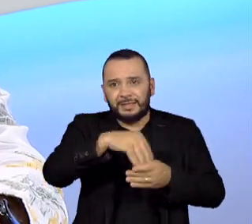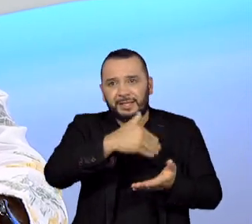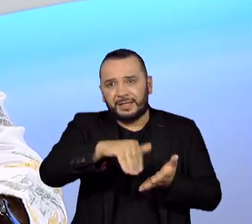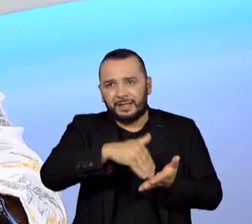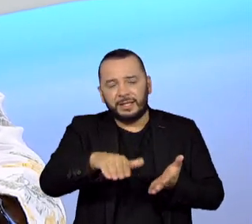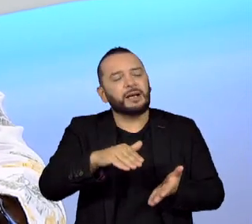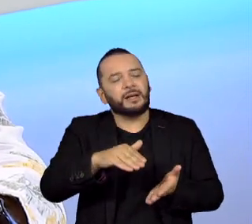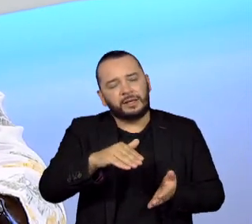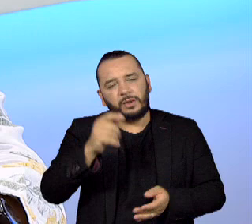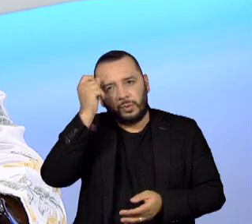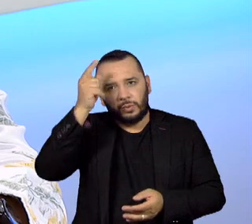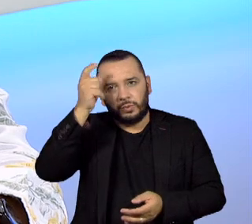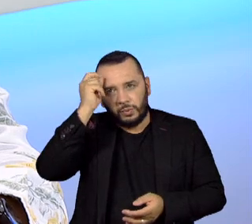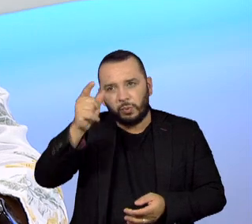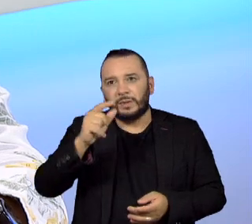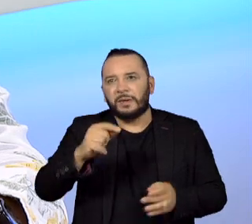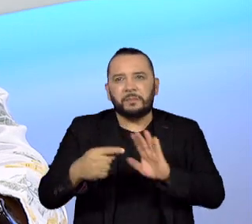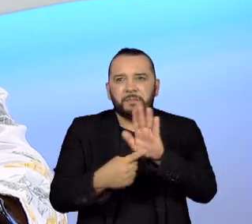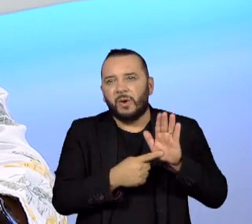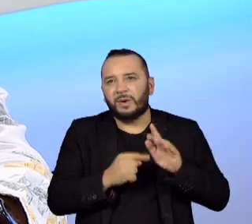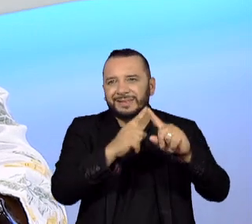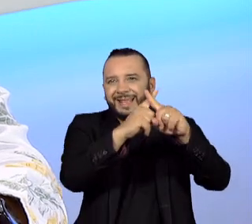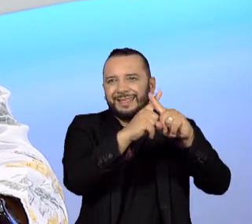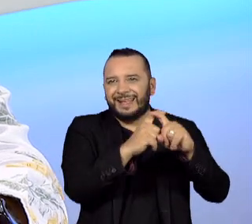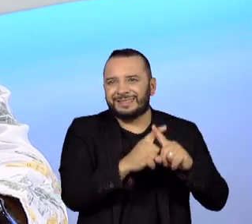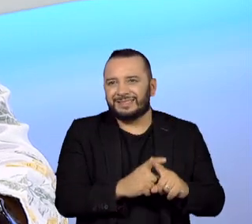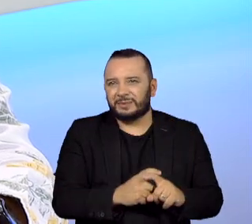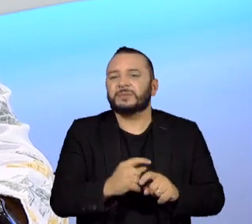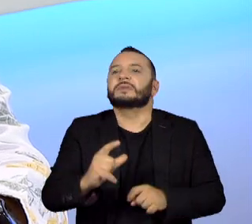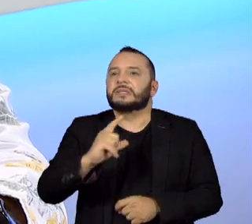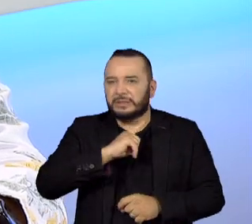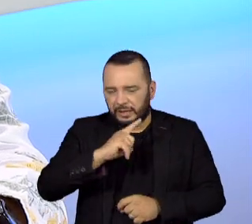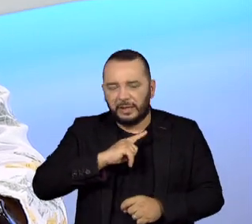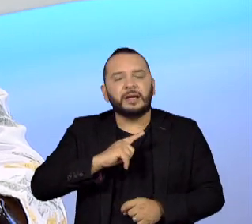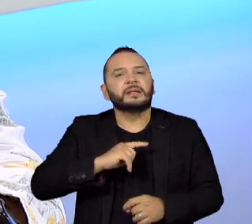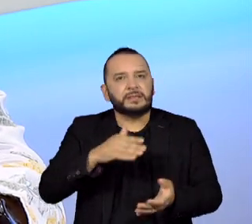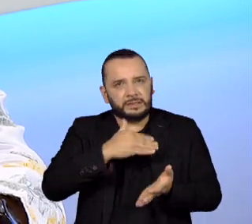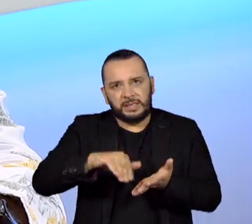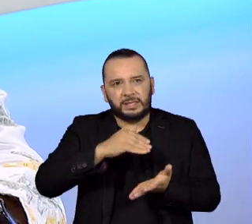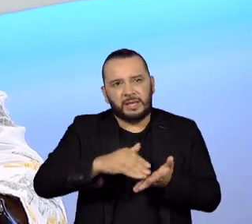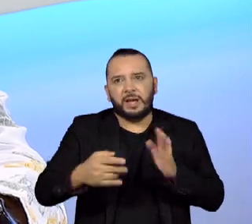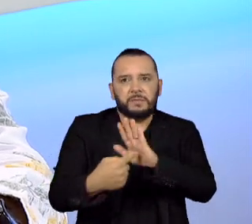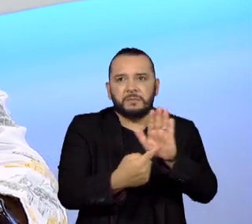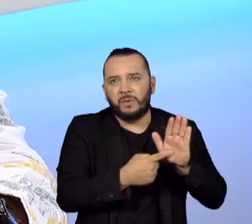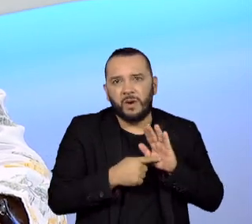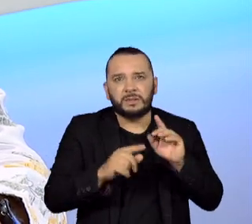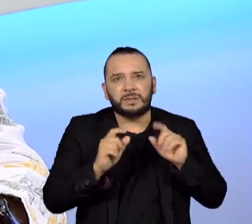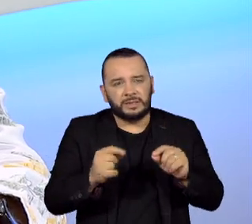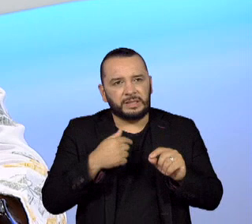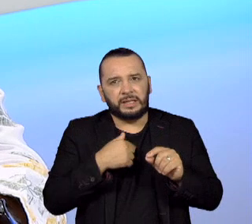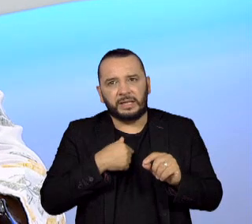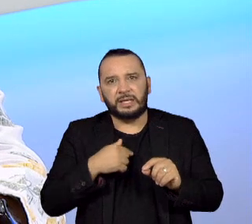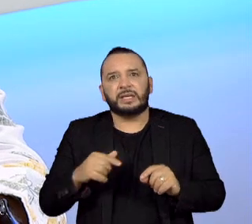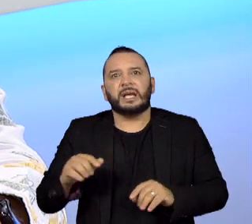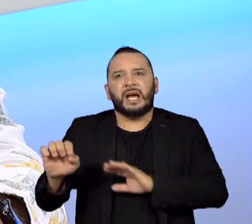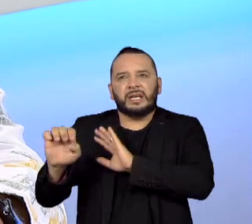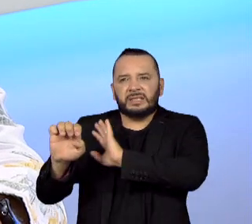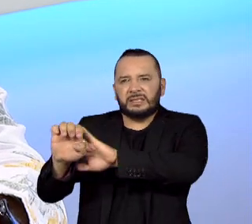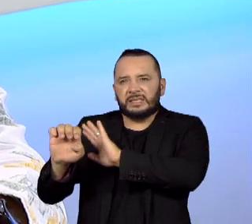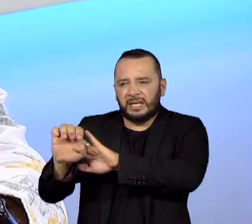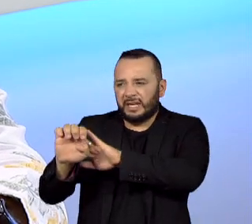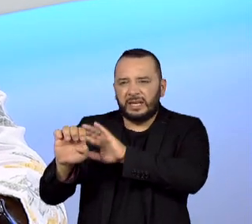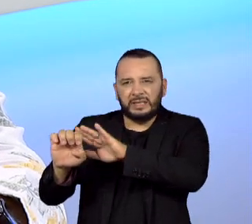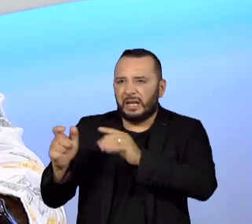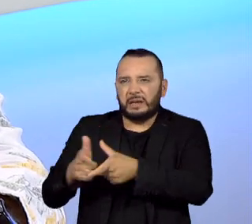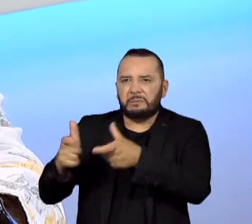um secretário que ainda propaga esse mito da hegemonia da esquerda progressista nas artes e na